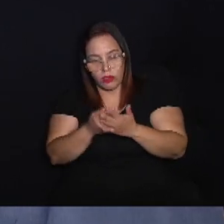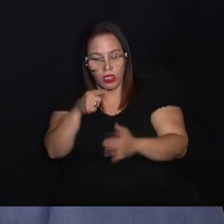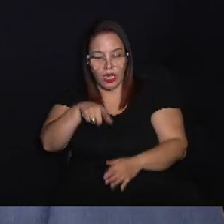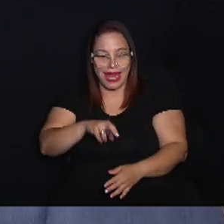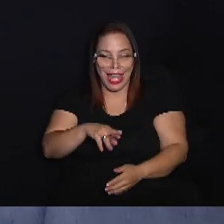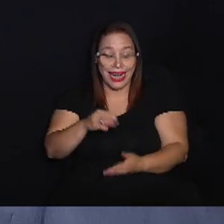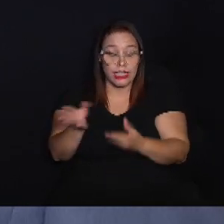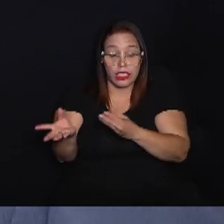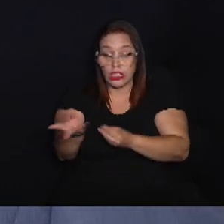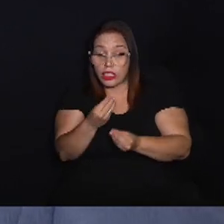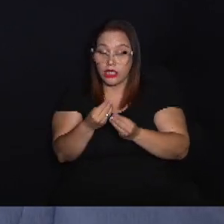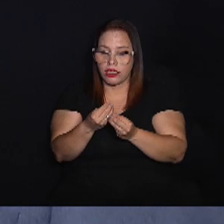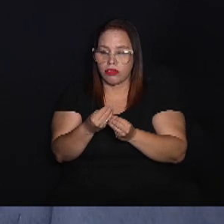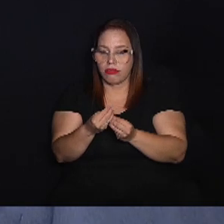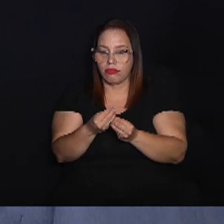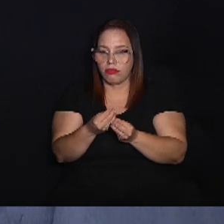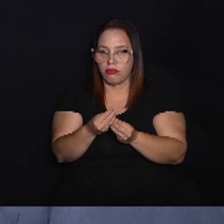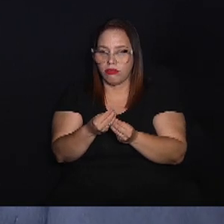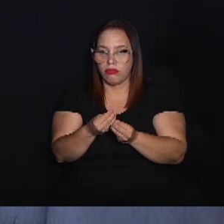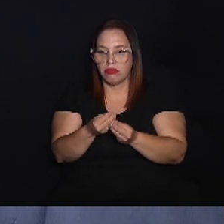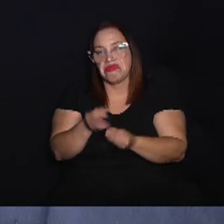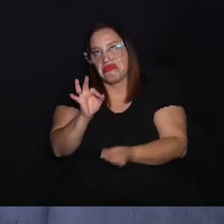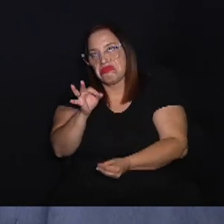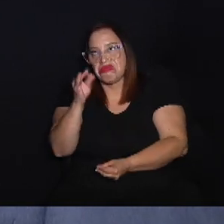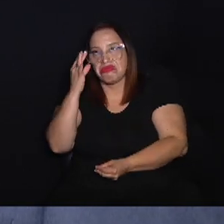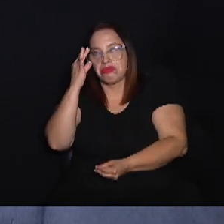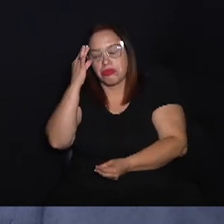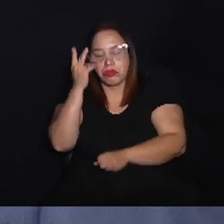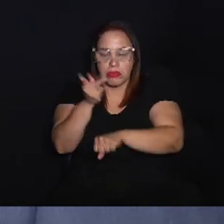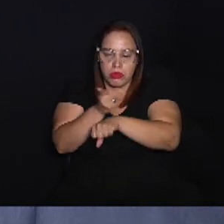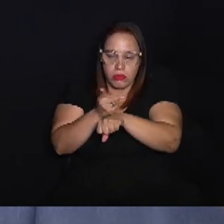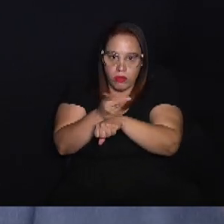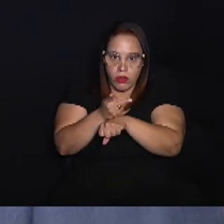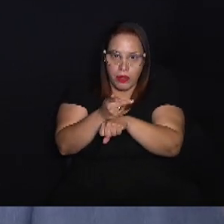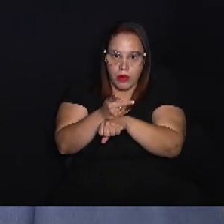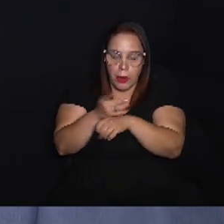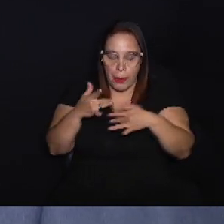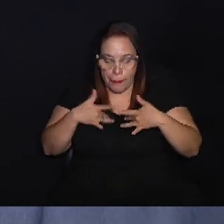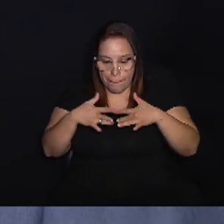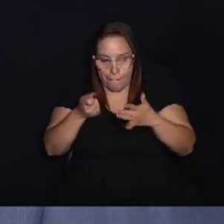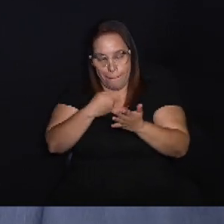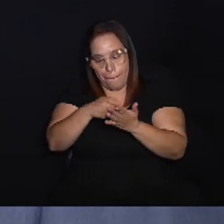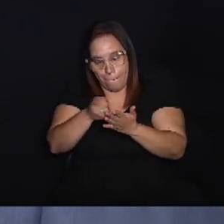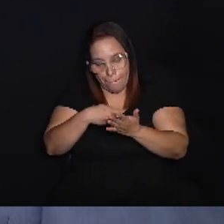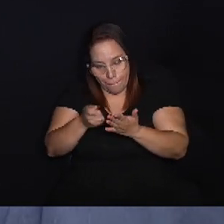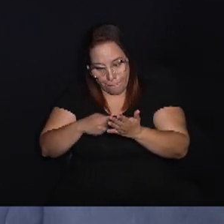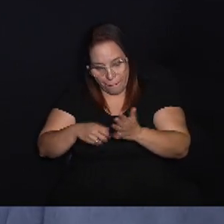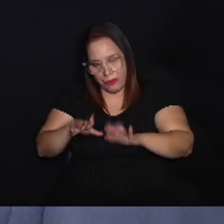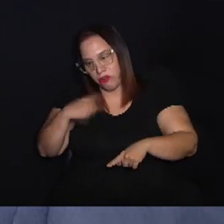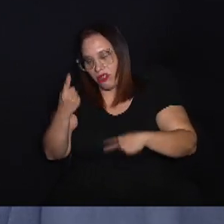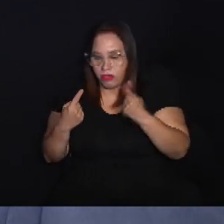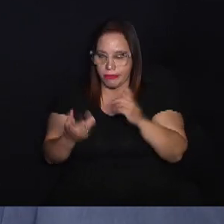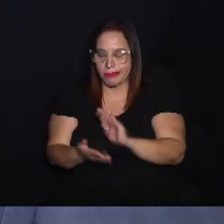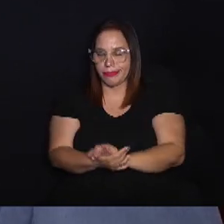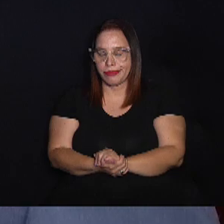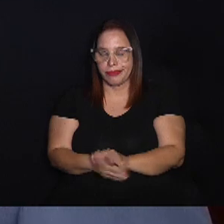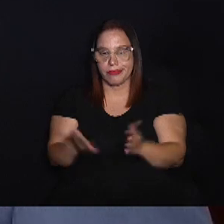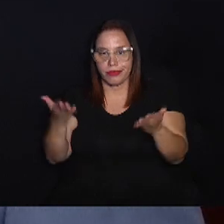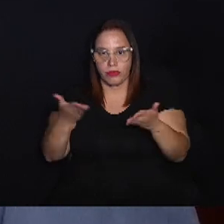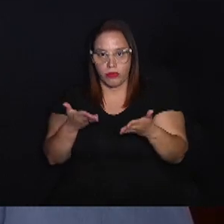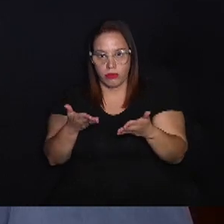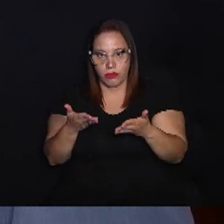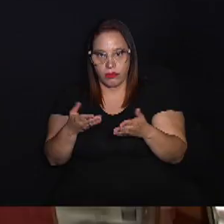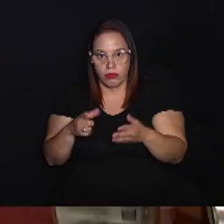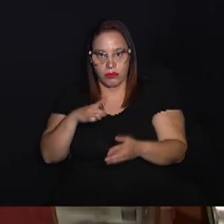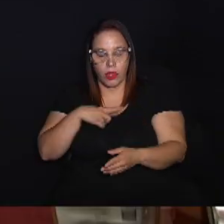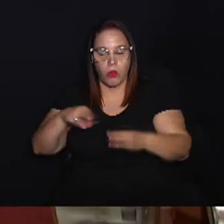letras artísticas. Preferivelmente se procura pessoas que sejam poetas, escritores de romance, coisa assim. Já o nosso carro-chefe tem